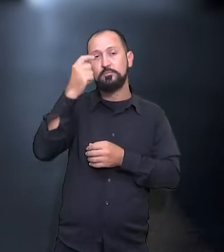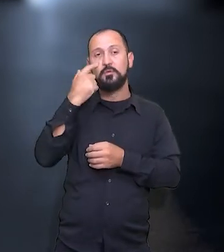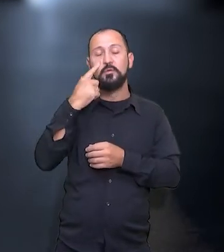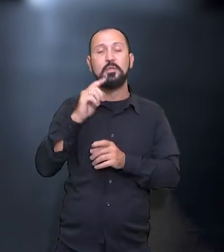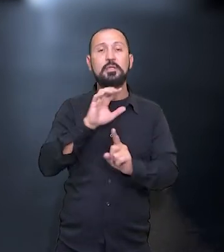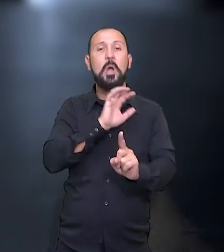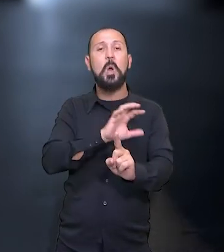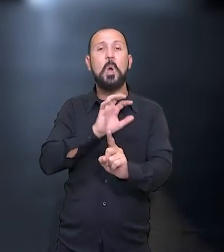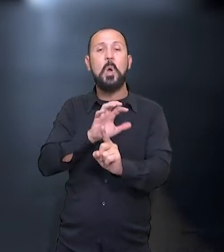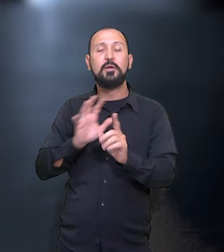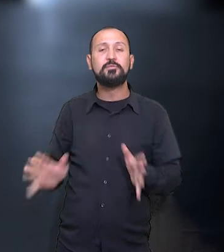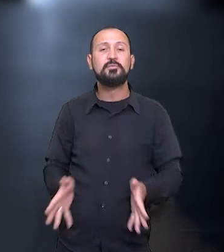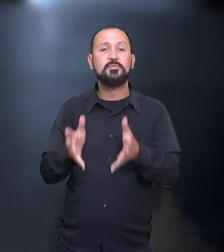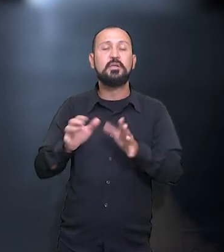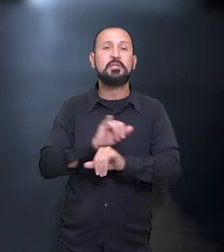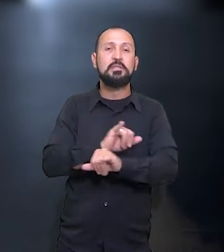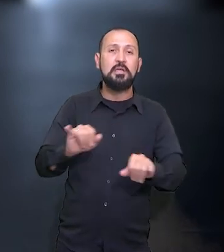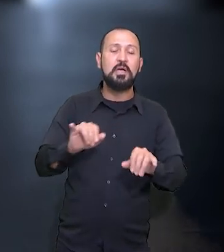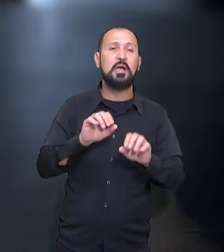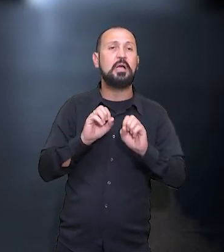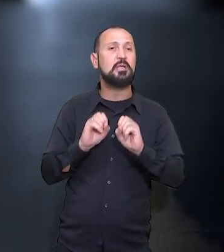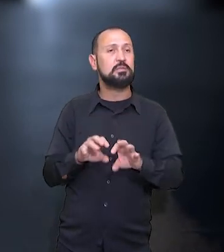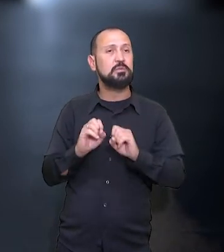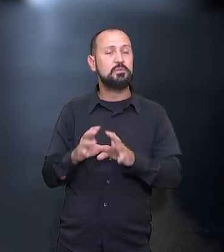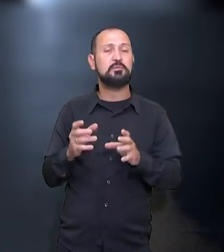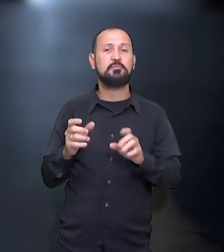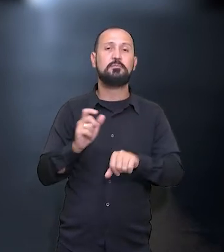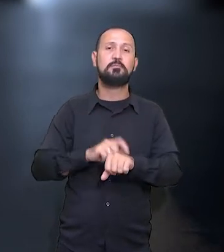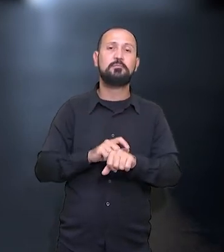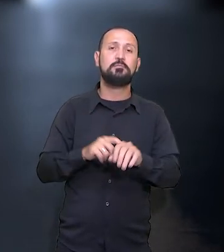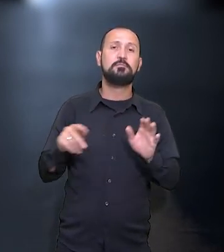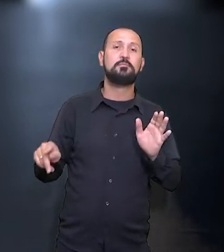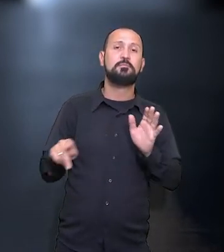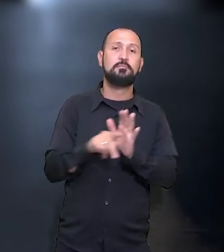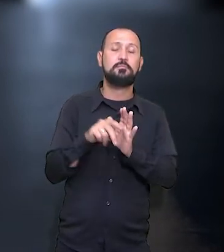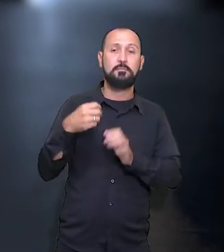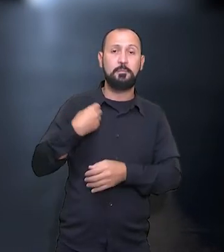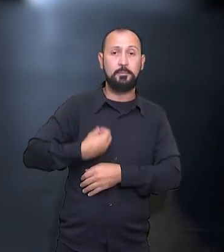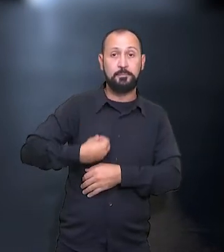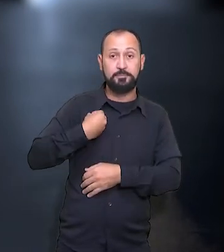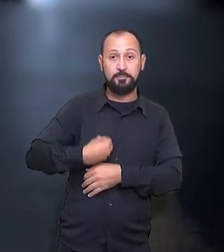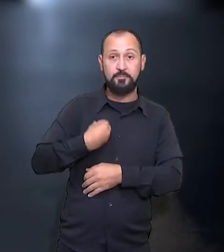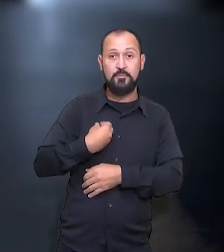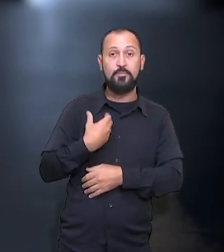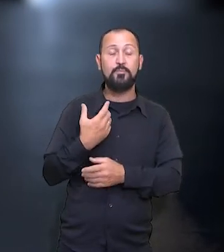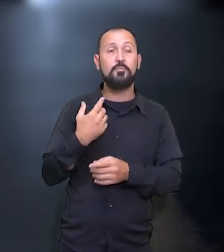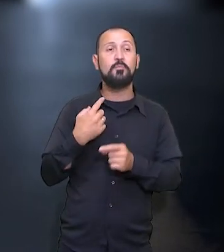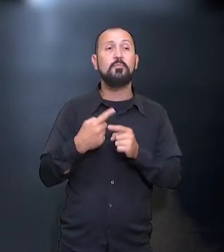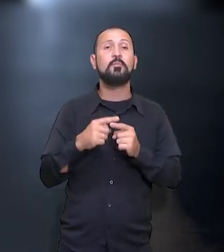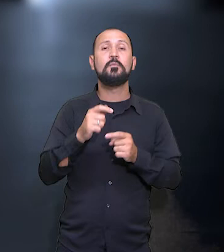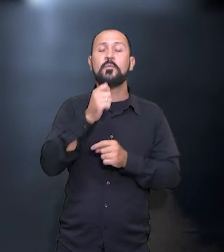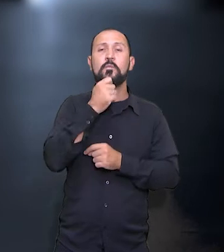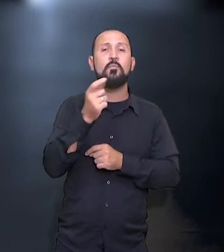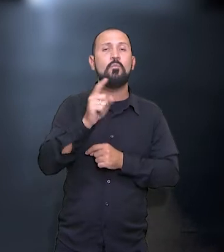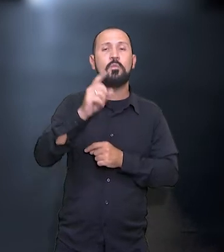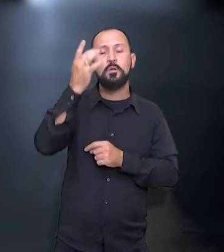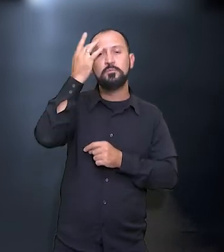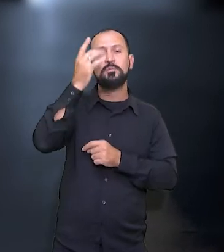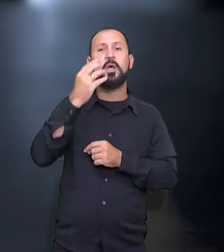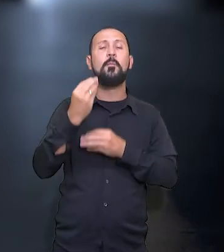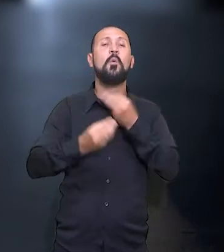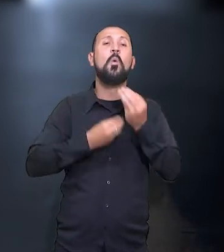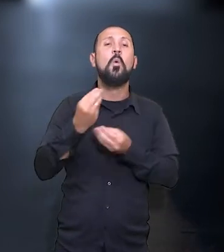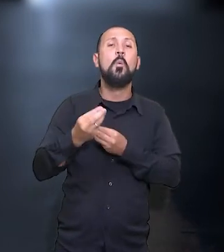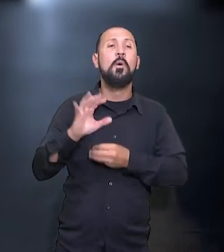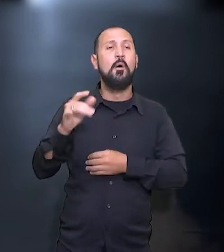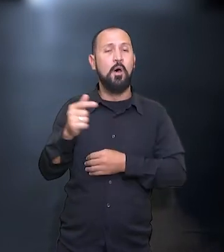vê estímulos à educação ou a condições para participar aí do SERP, até porque a gente ainda não sabe